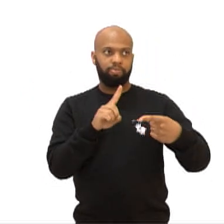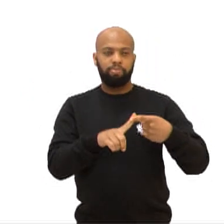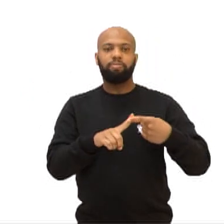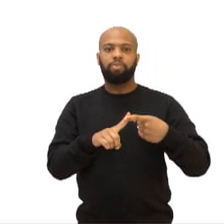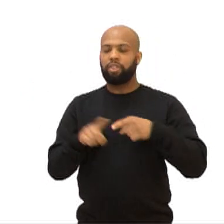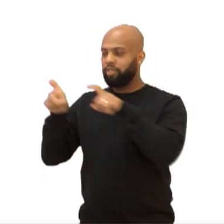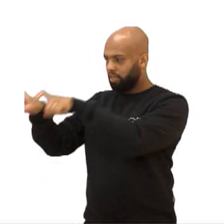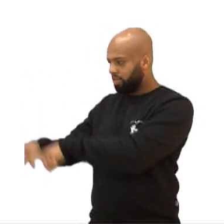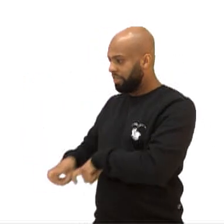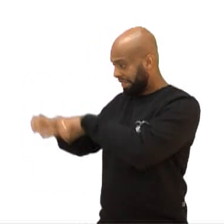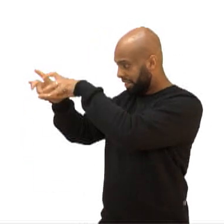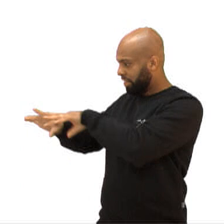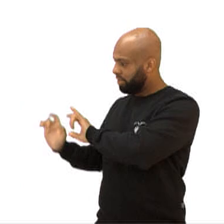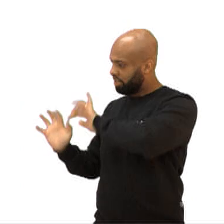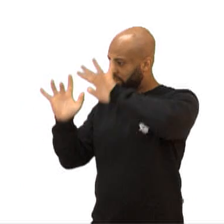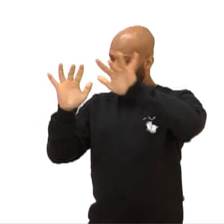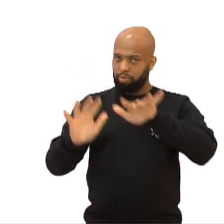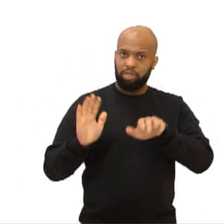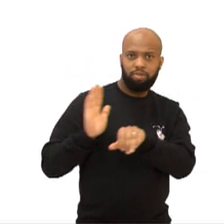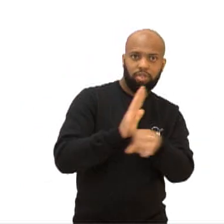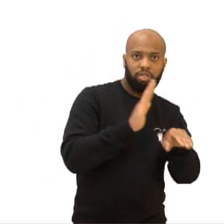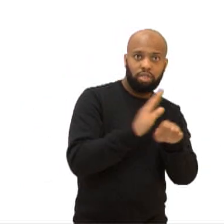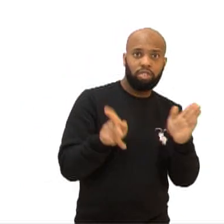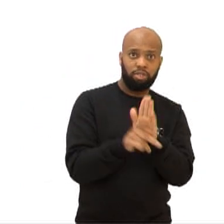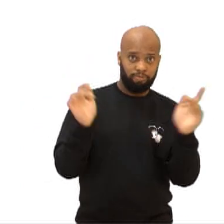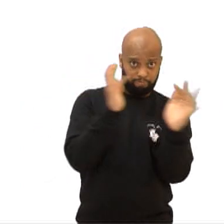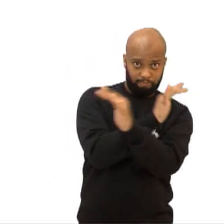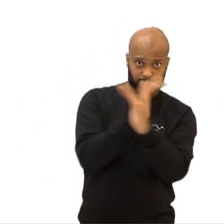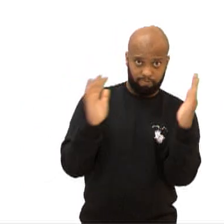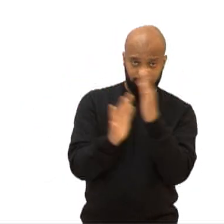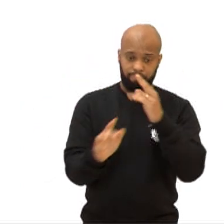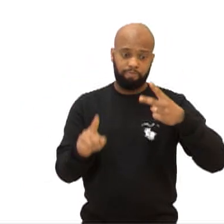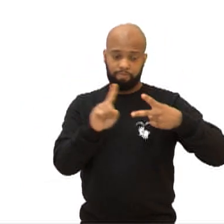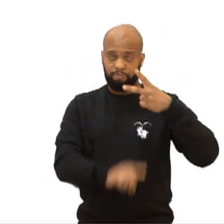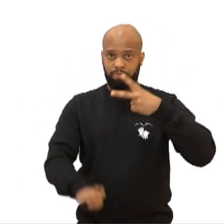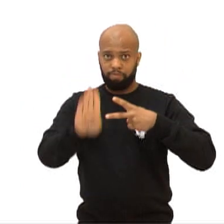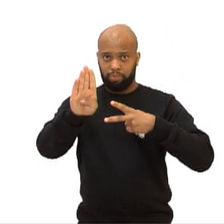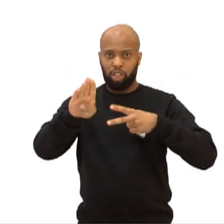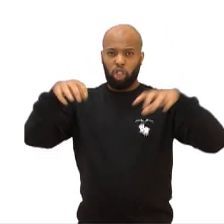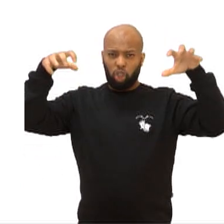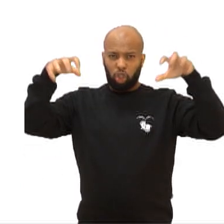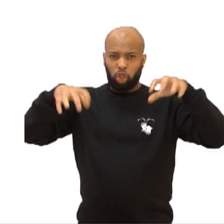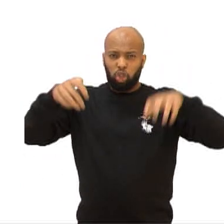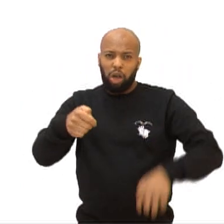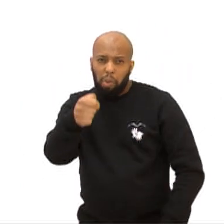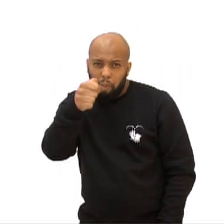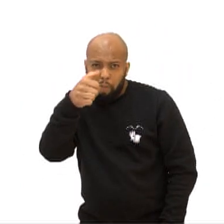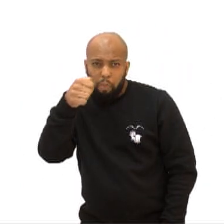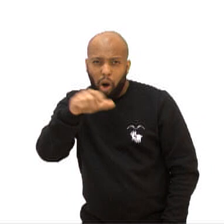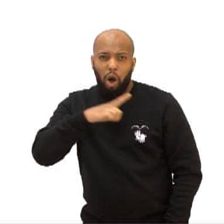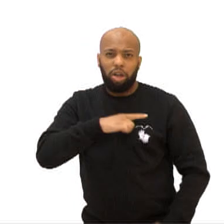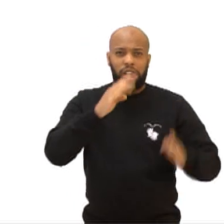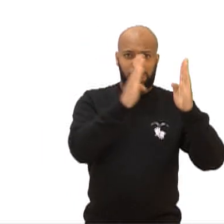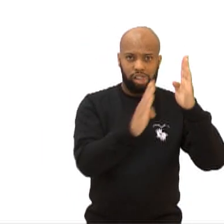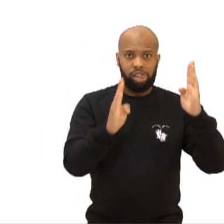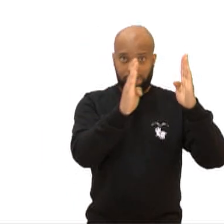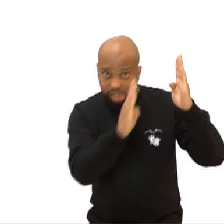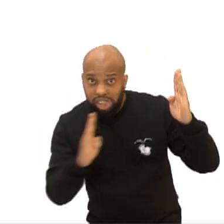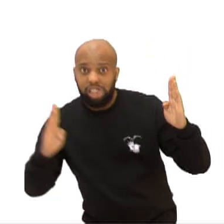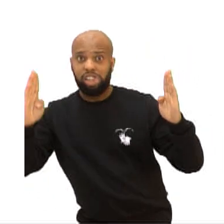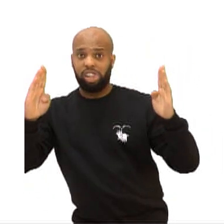êxodo urbano contribui para a urbanização? Letra B, secas prolongadas em algumas regiões